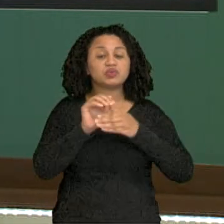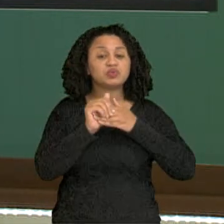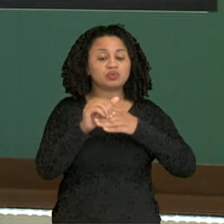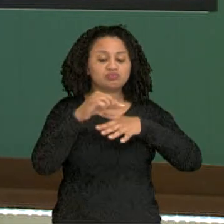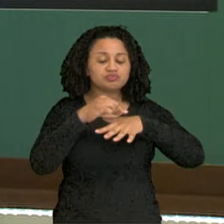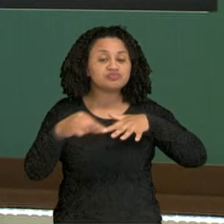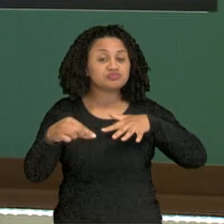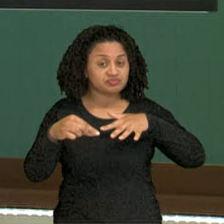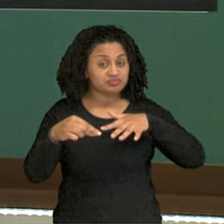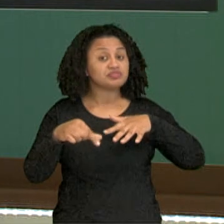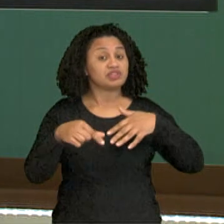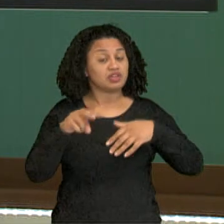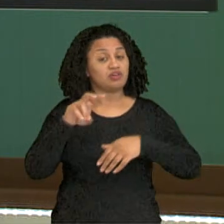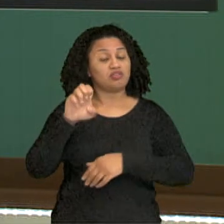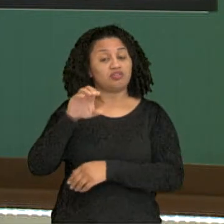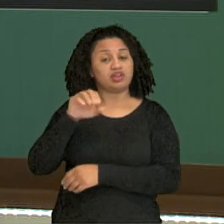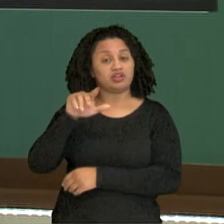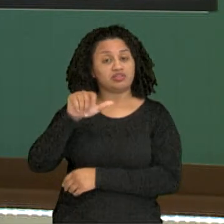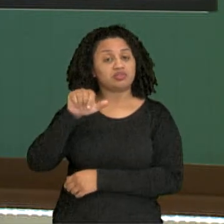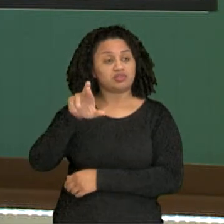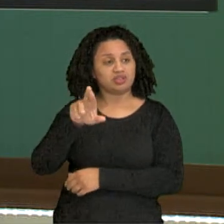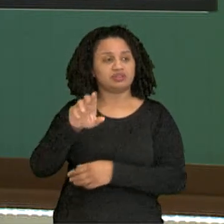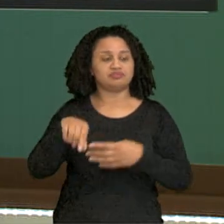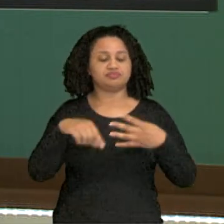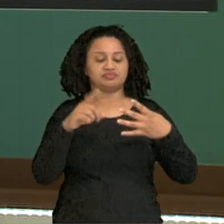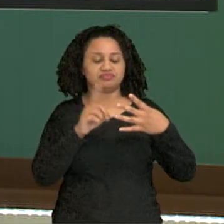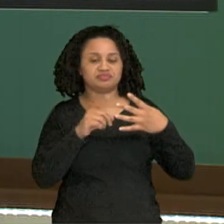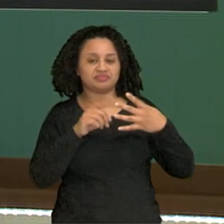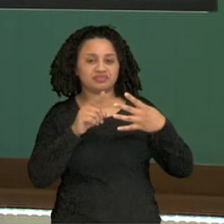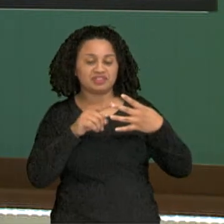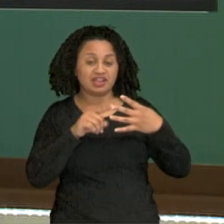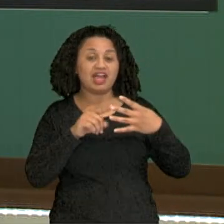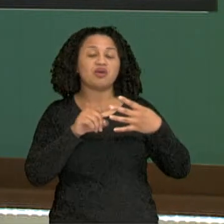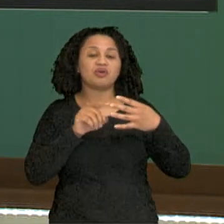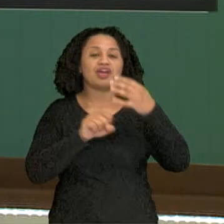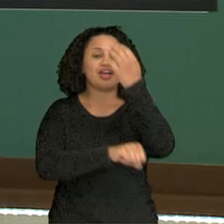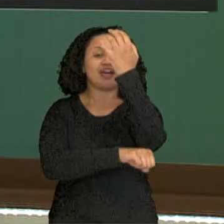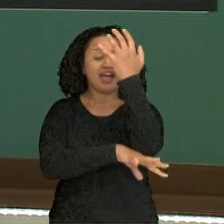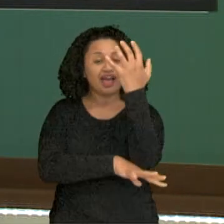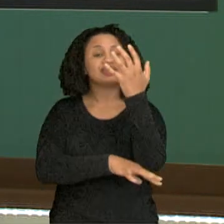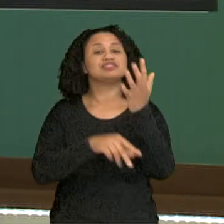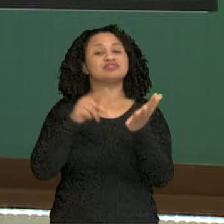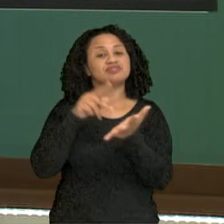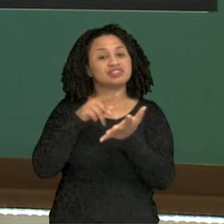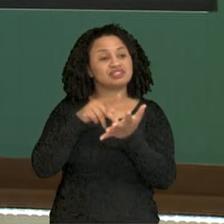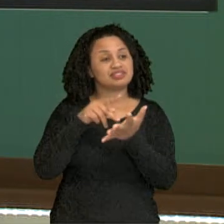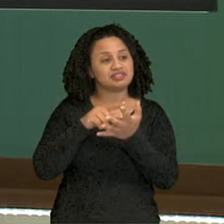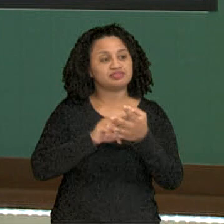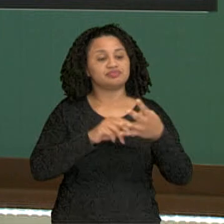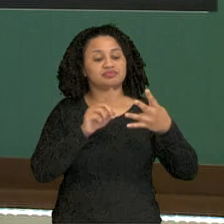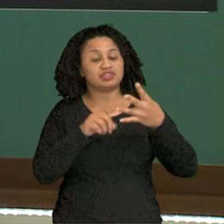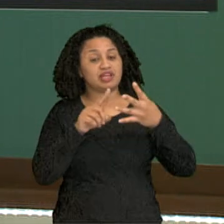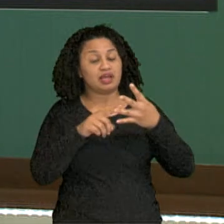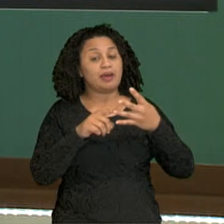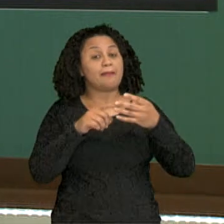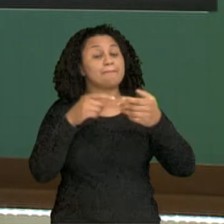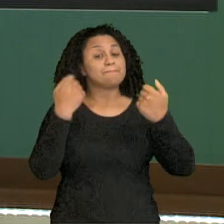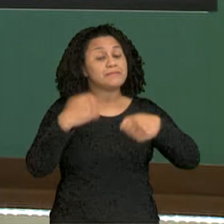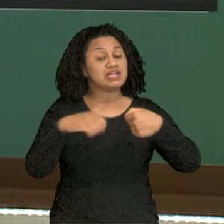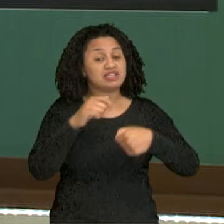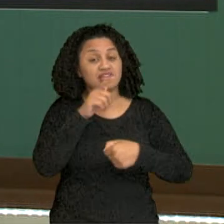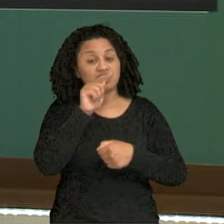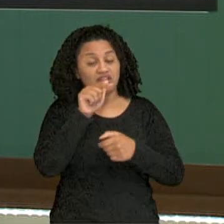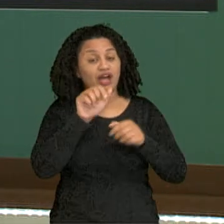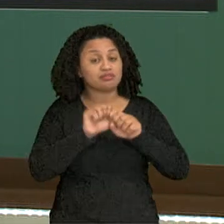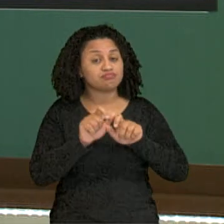ser vascular. Presença de raízes verdadeiras. Dependência de água para